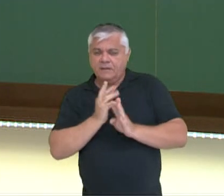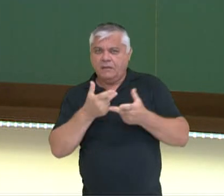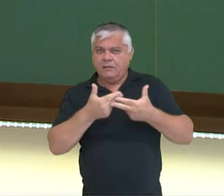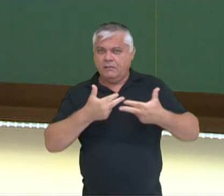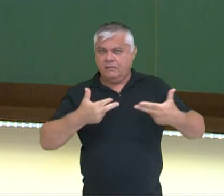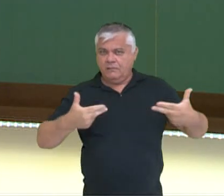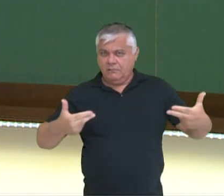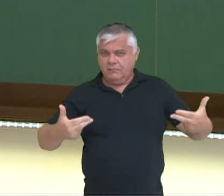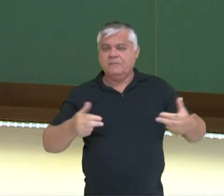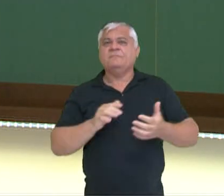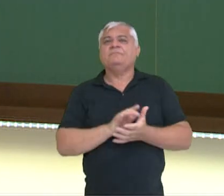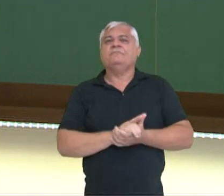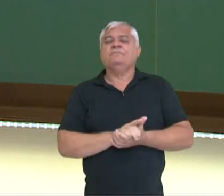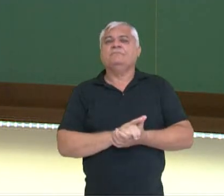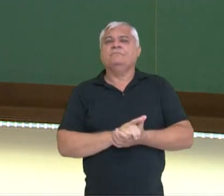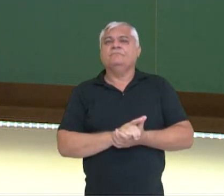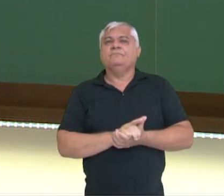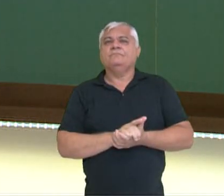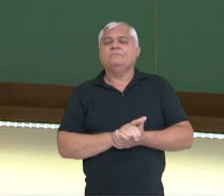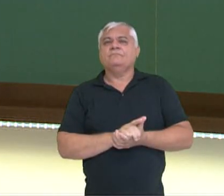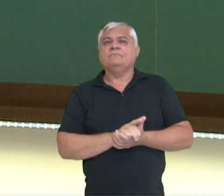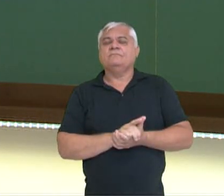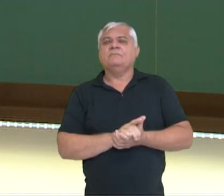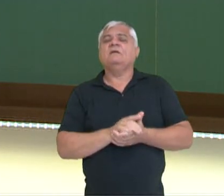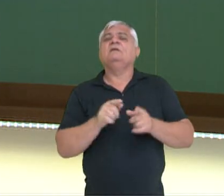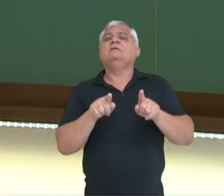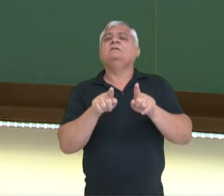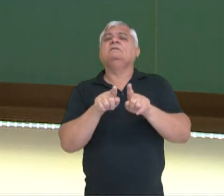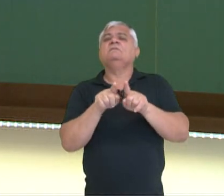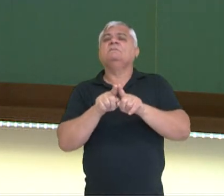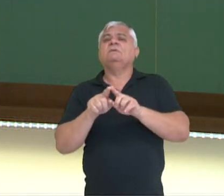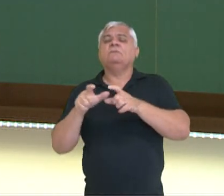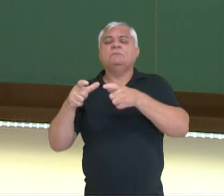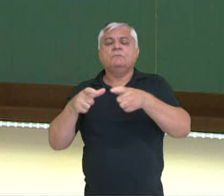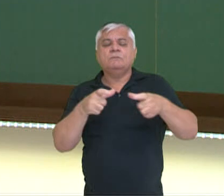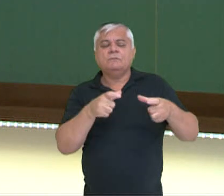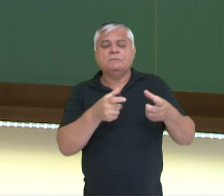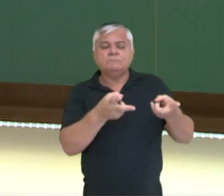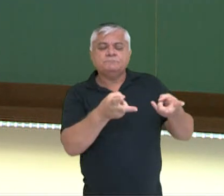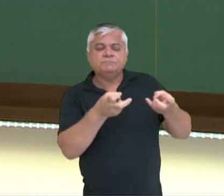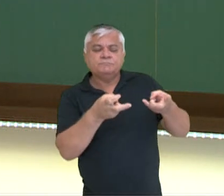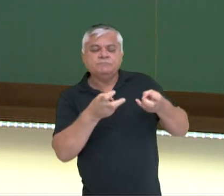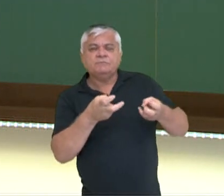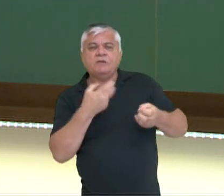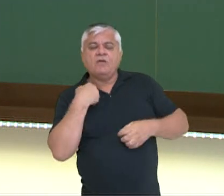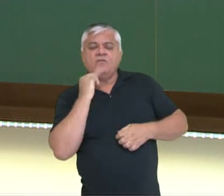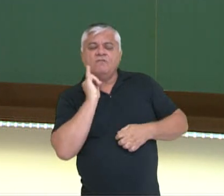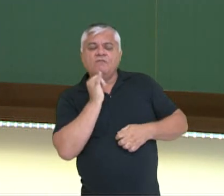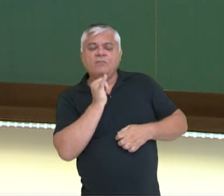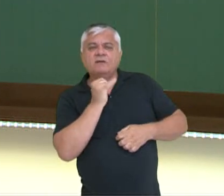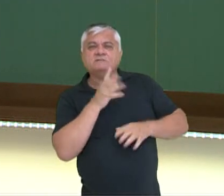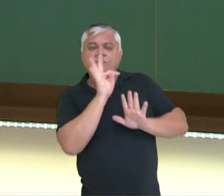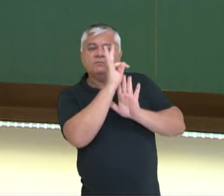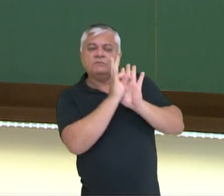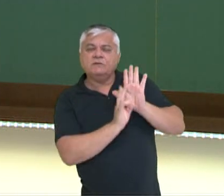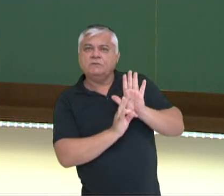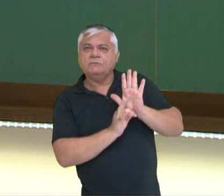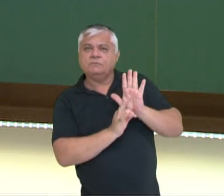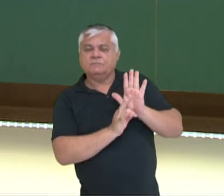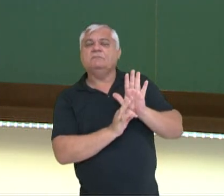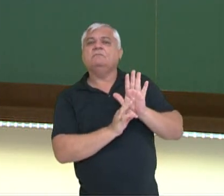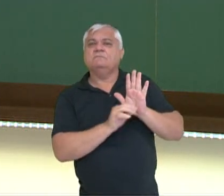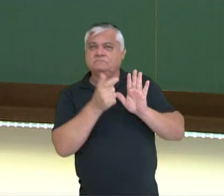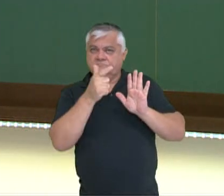essa narrativa. Nós vamos localizar as informações explícitas em um texto.